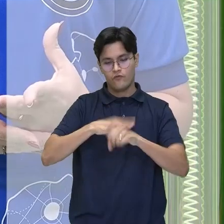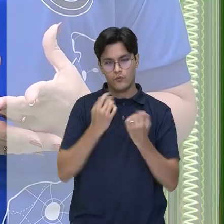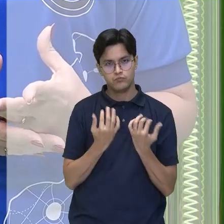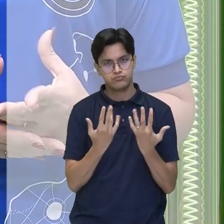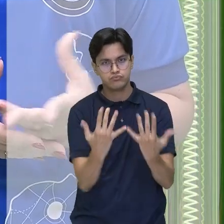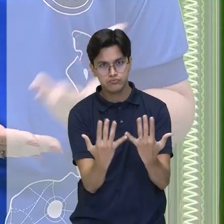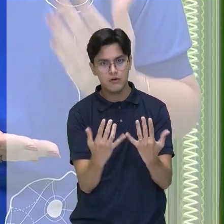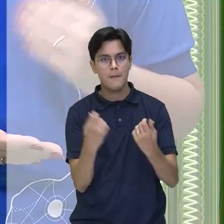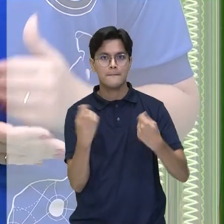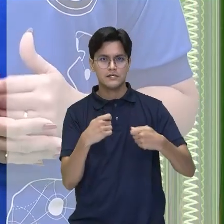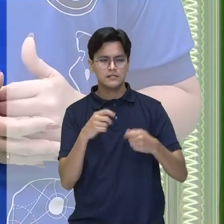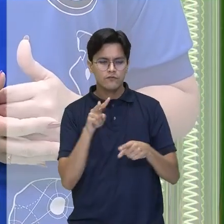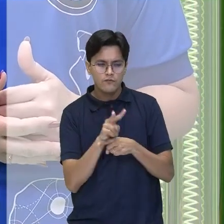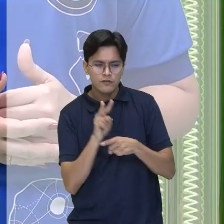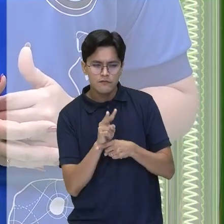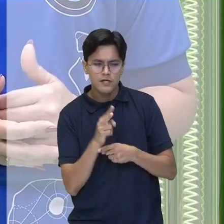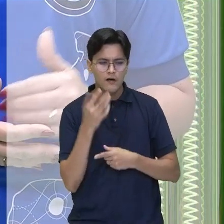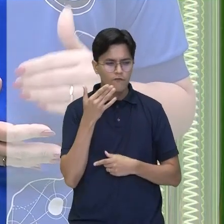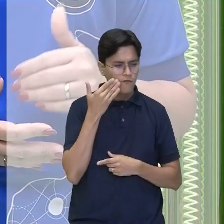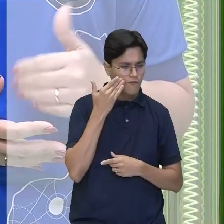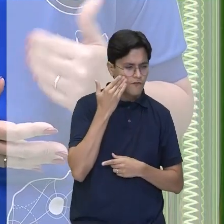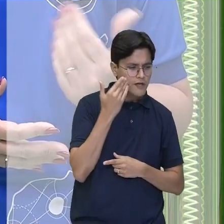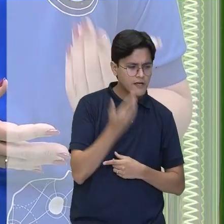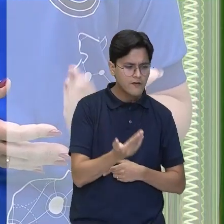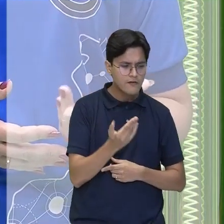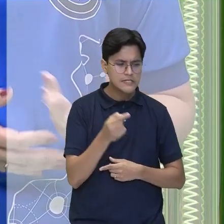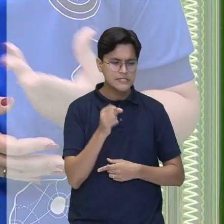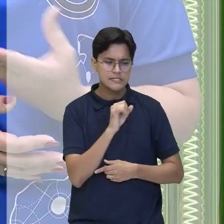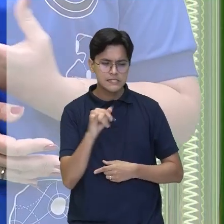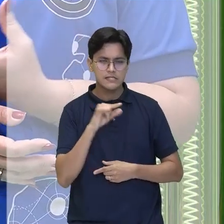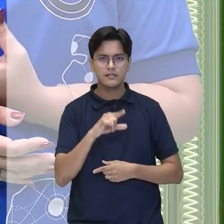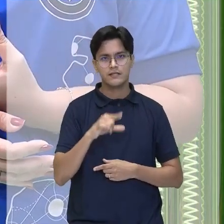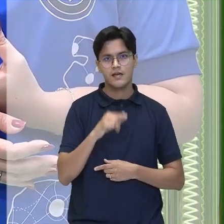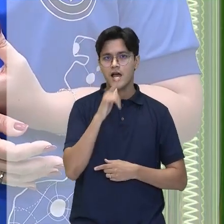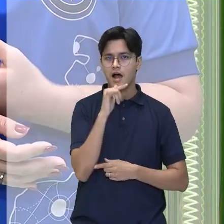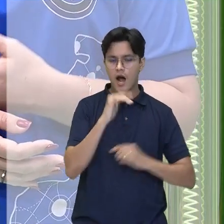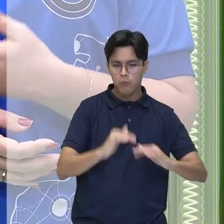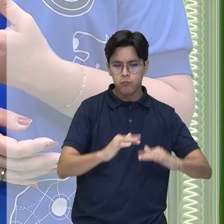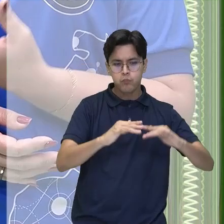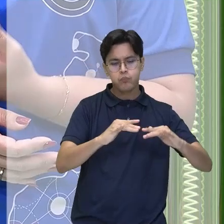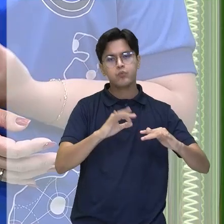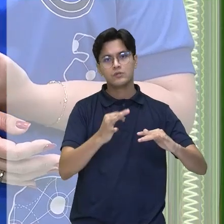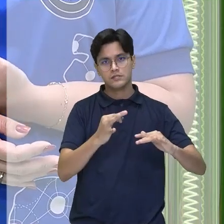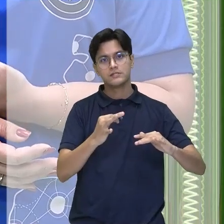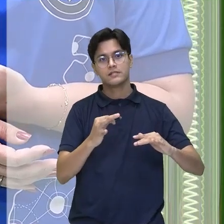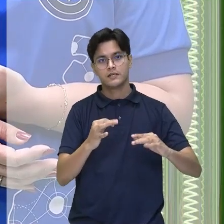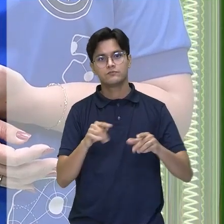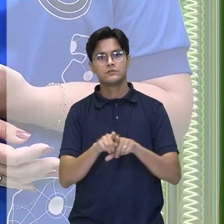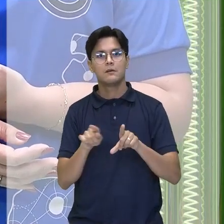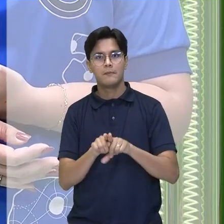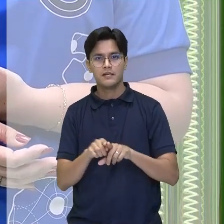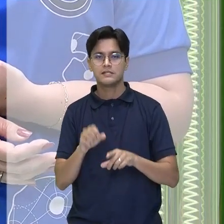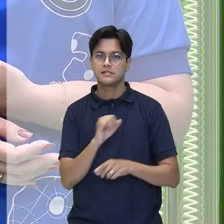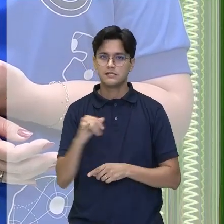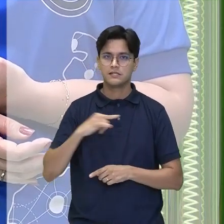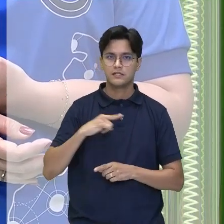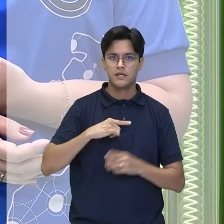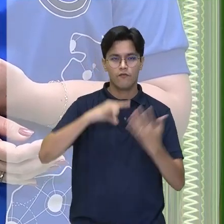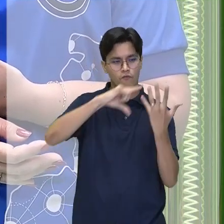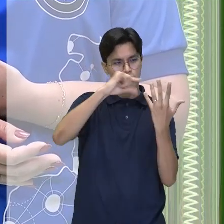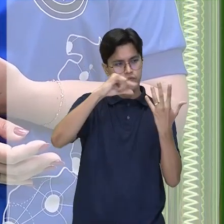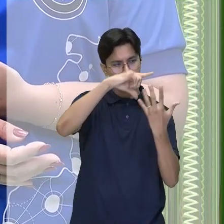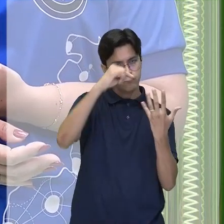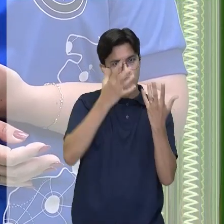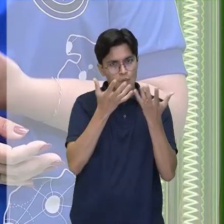dessas doenças. Além disso, gente, a matéria orgânica, como folhas secas, matéria fecal de animais e outros resíduos